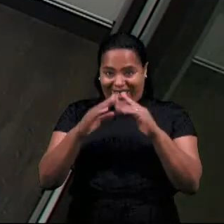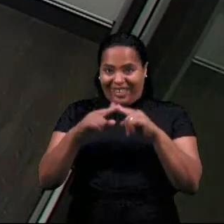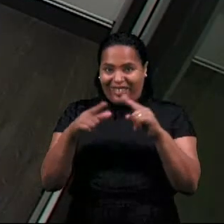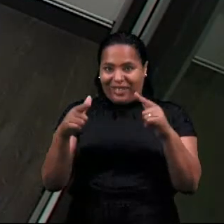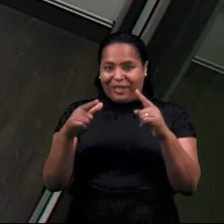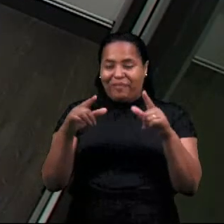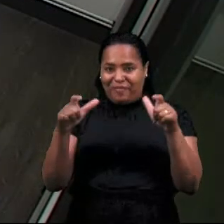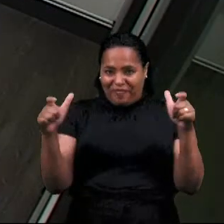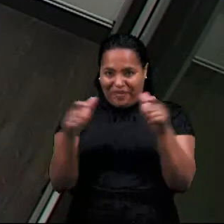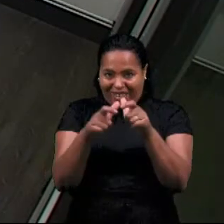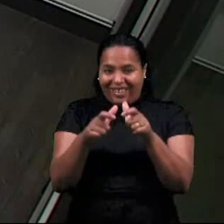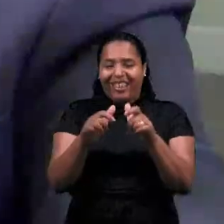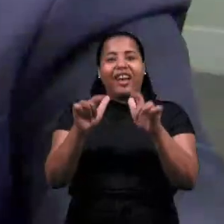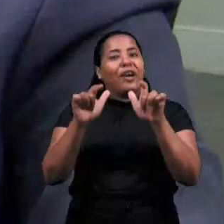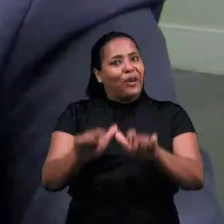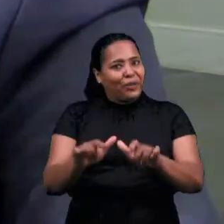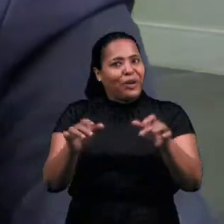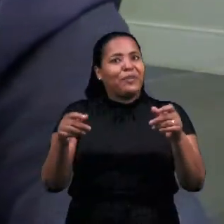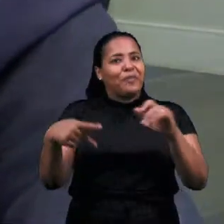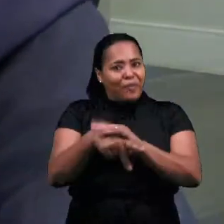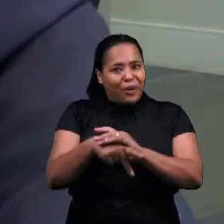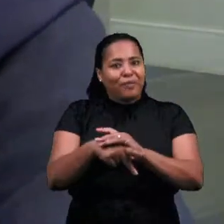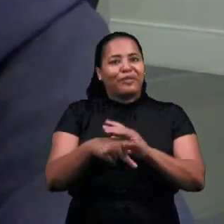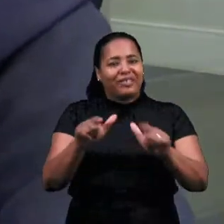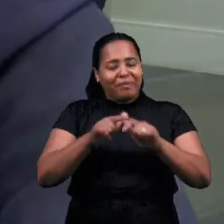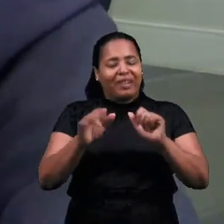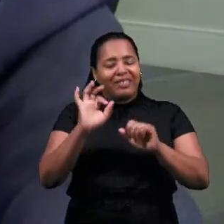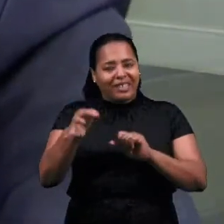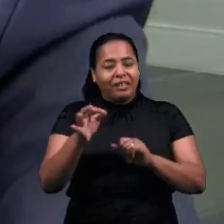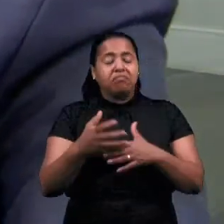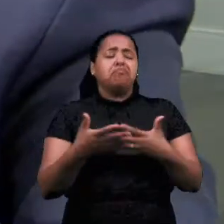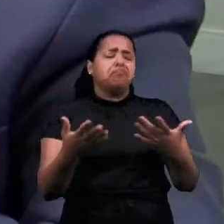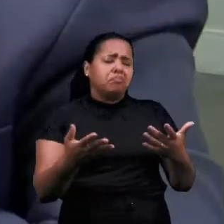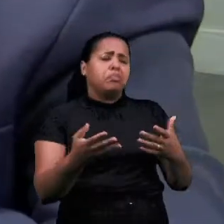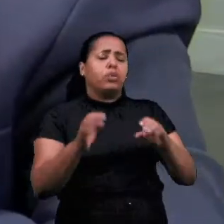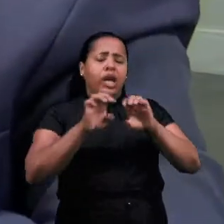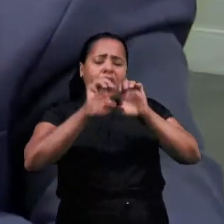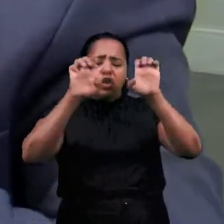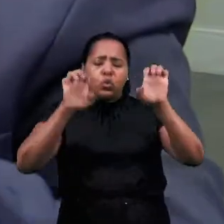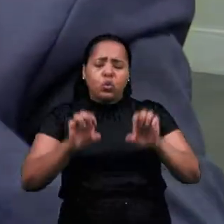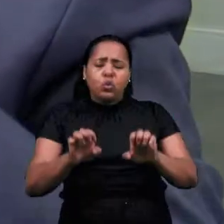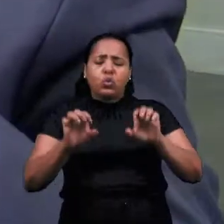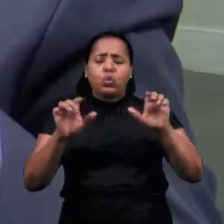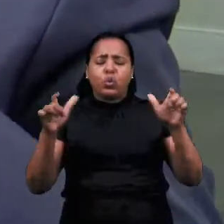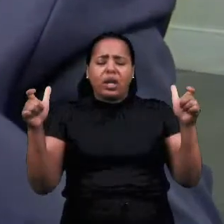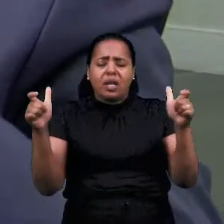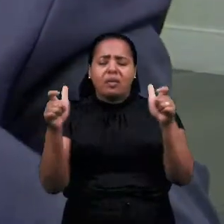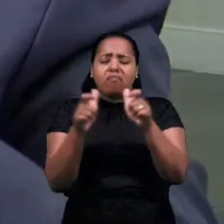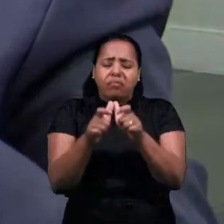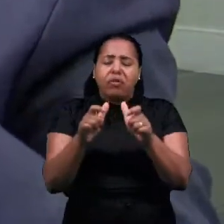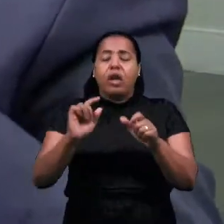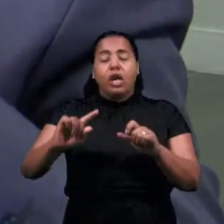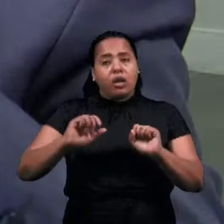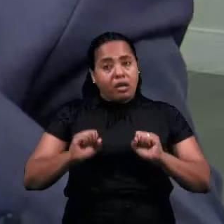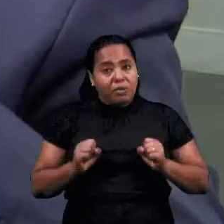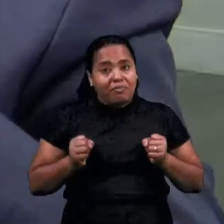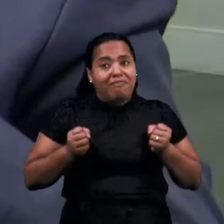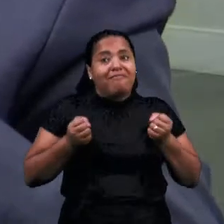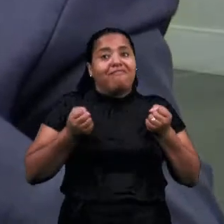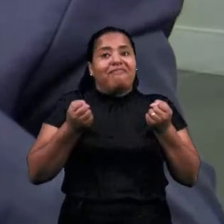porque a estrutura normalmente é menor, então a gente tem que fazer de tudo um pouco